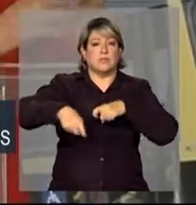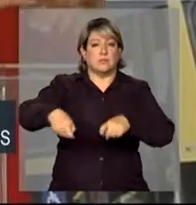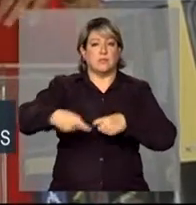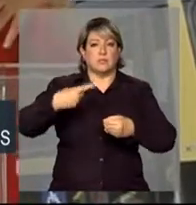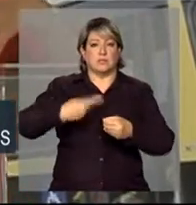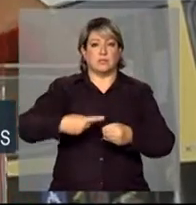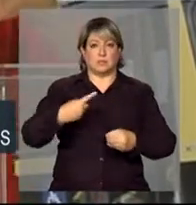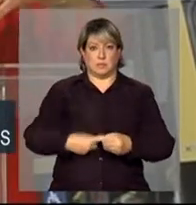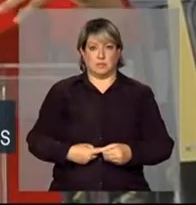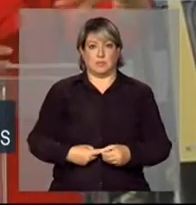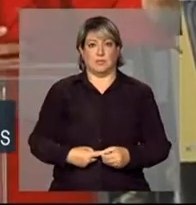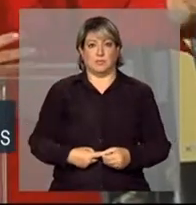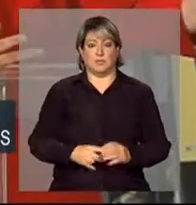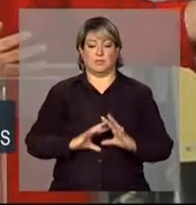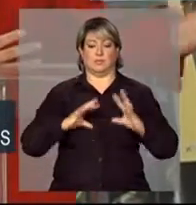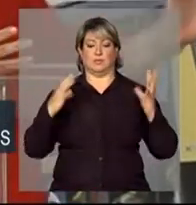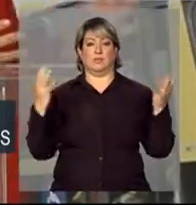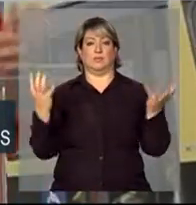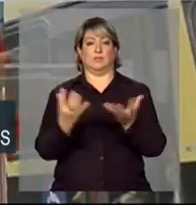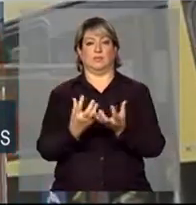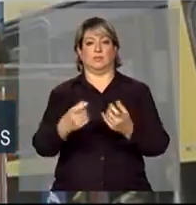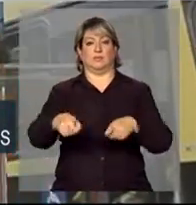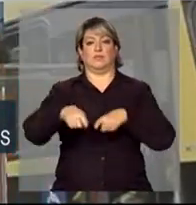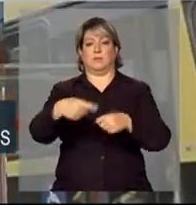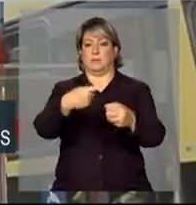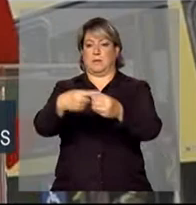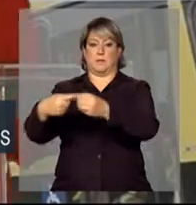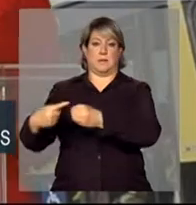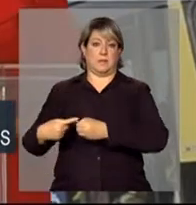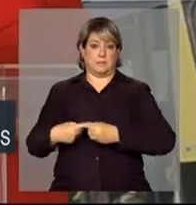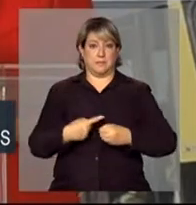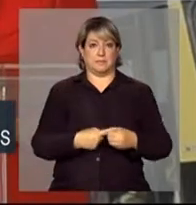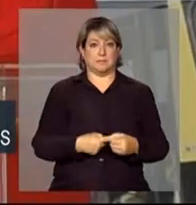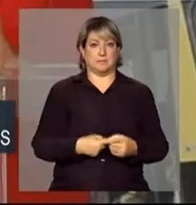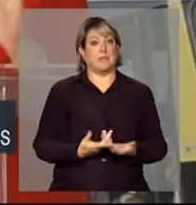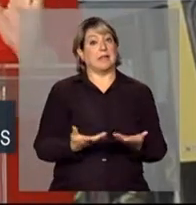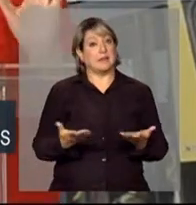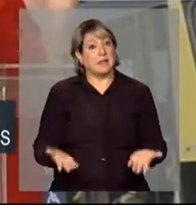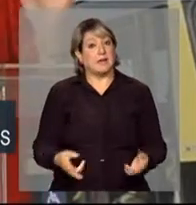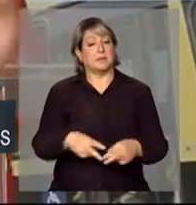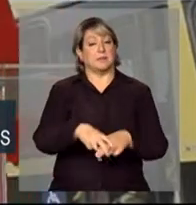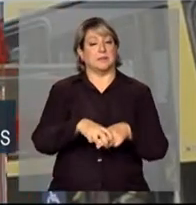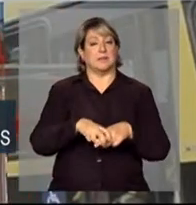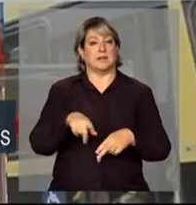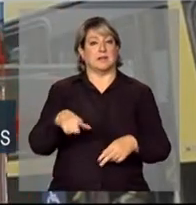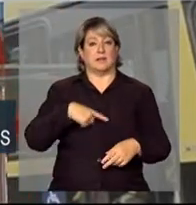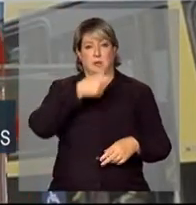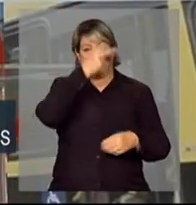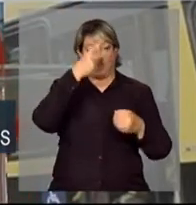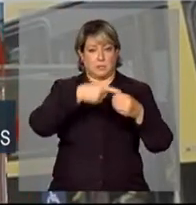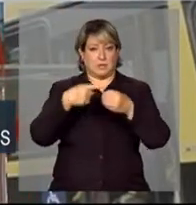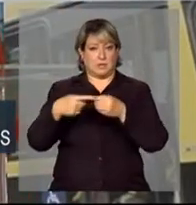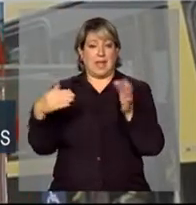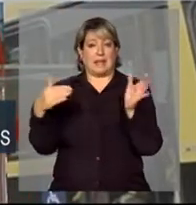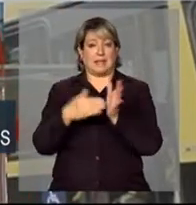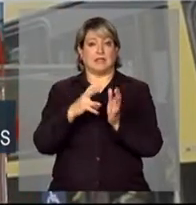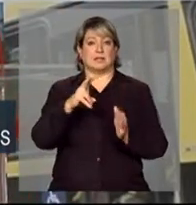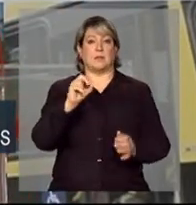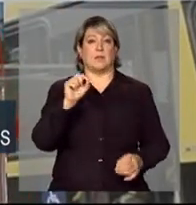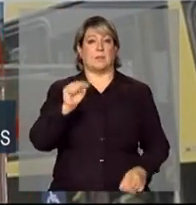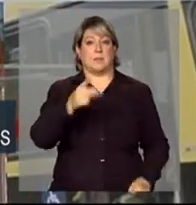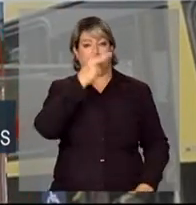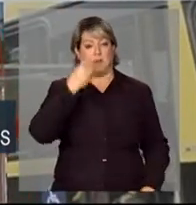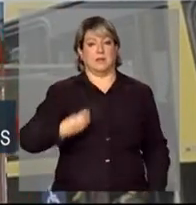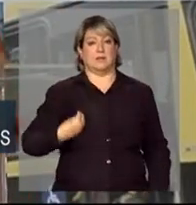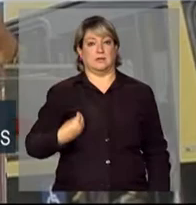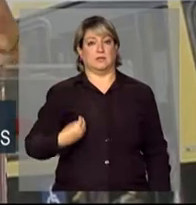urbanos cercados de regiões agrícolas. Daí a importância dos municípios até 50 mil